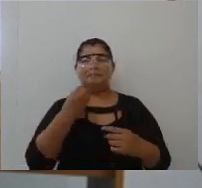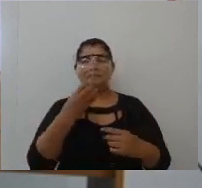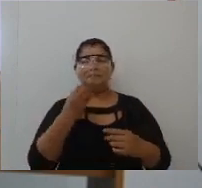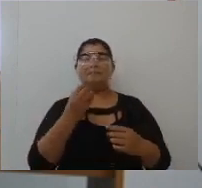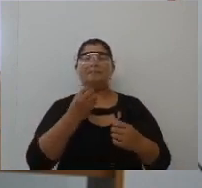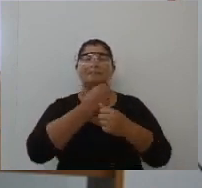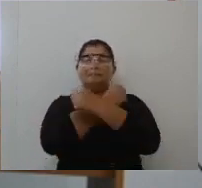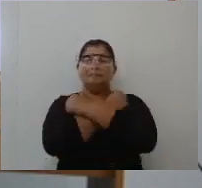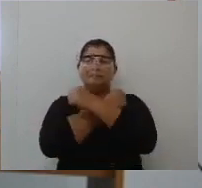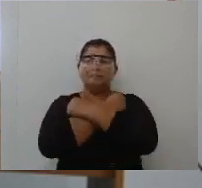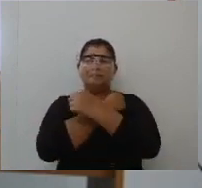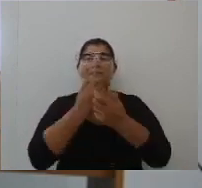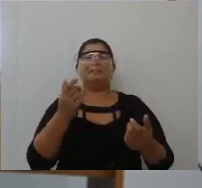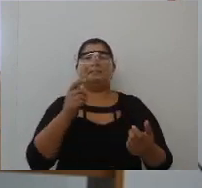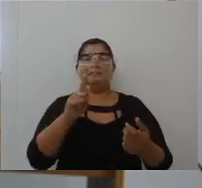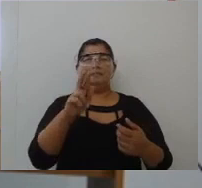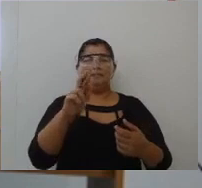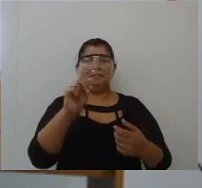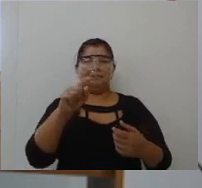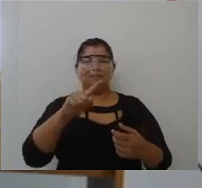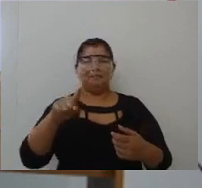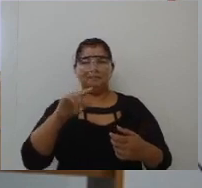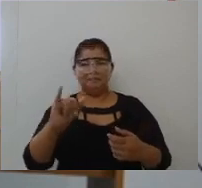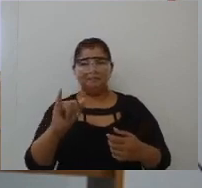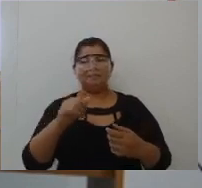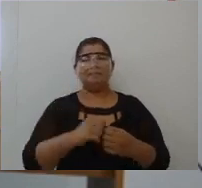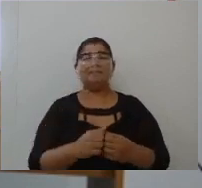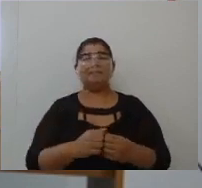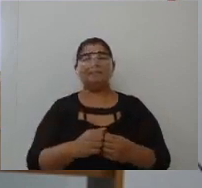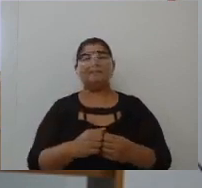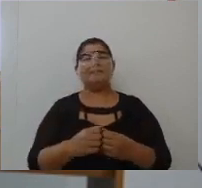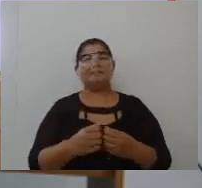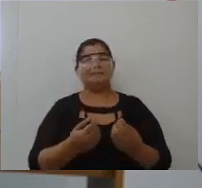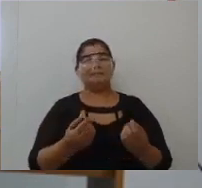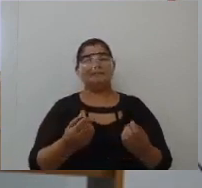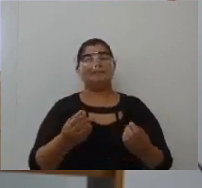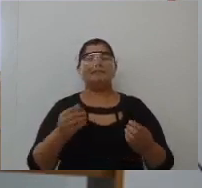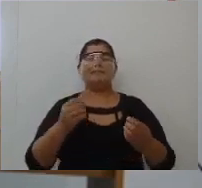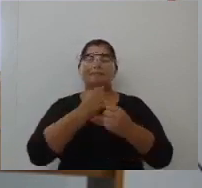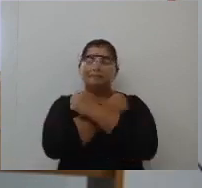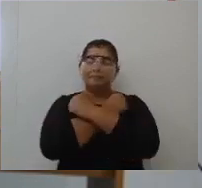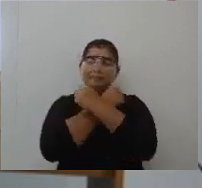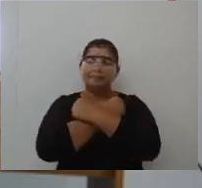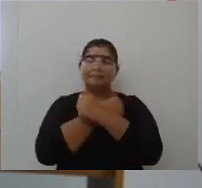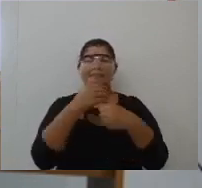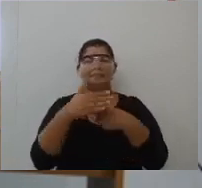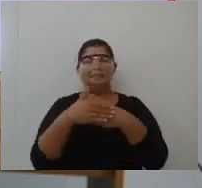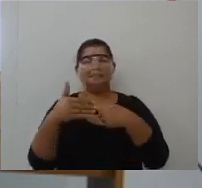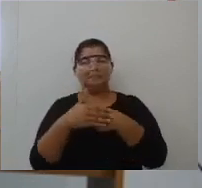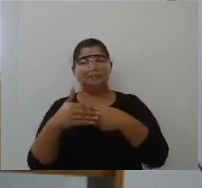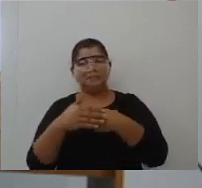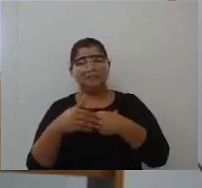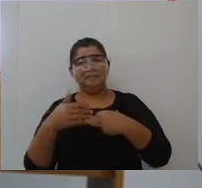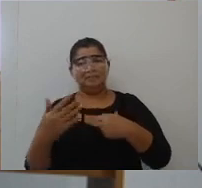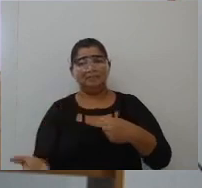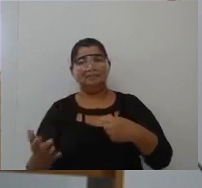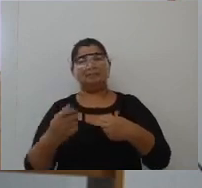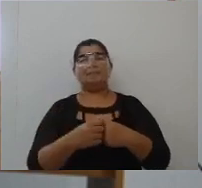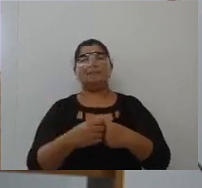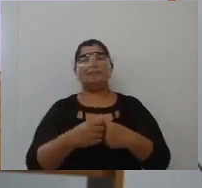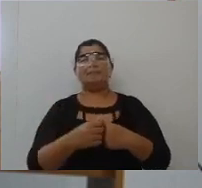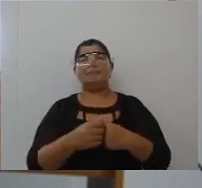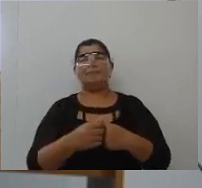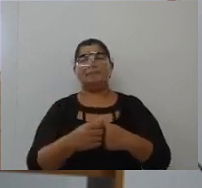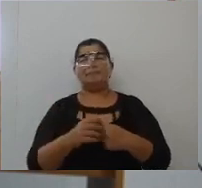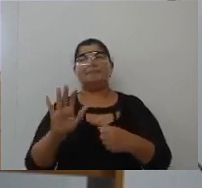abraço para Grazi. Já estou repostando aqui, Grazi. Obrigado pelo carinho. Mandar um abraço, enquanto eu